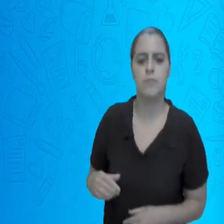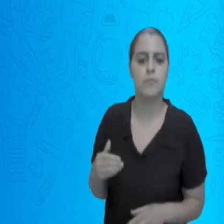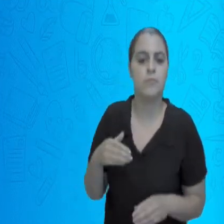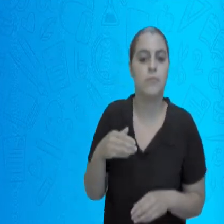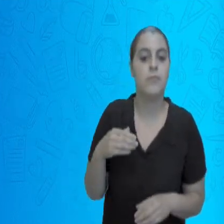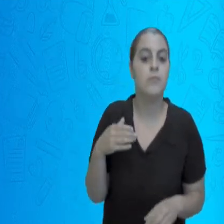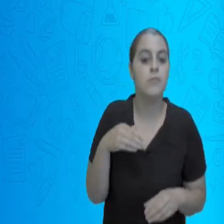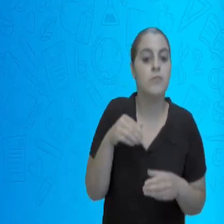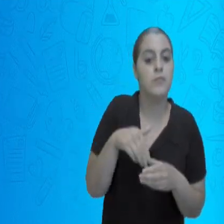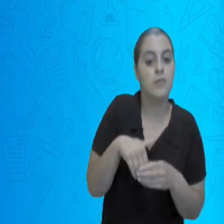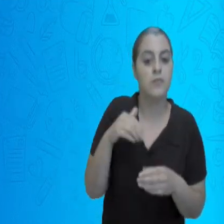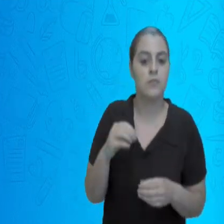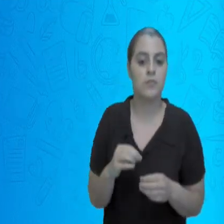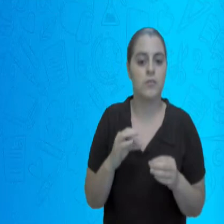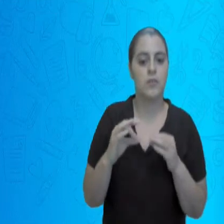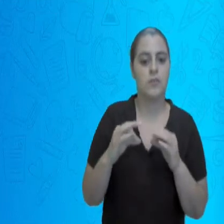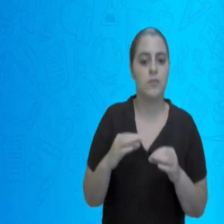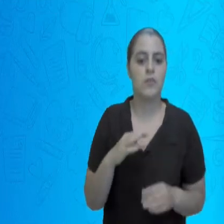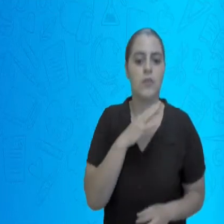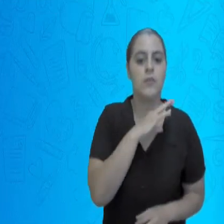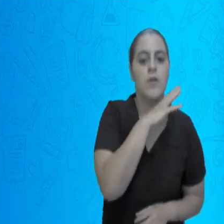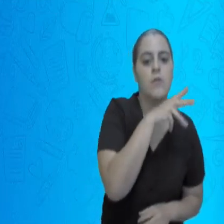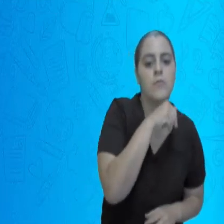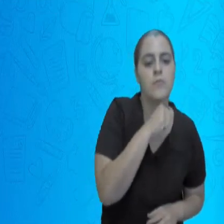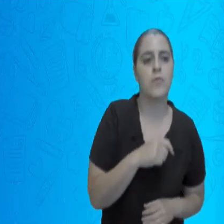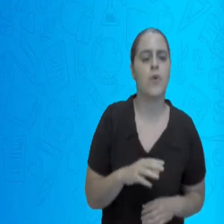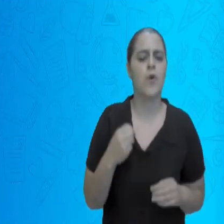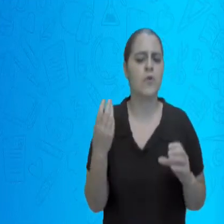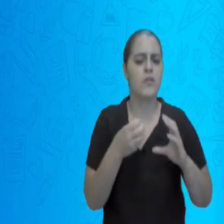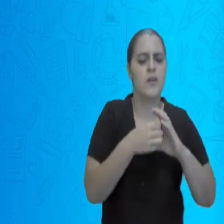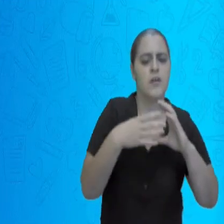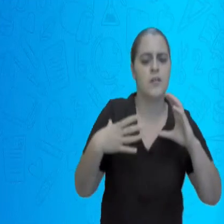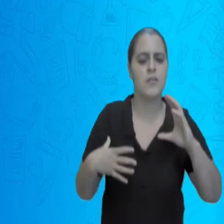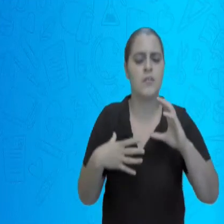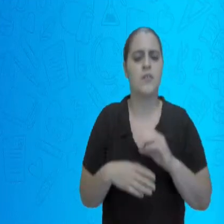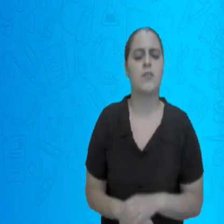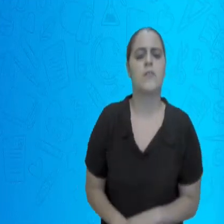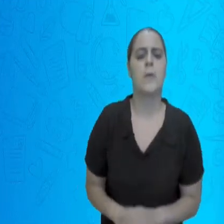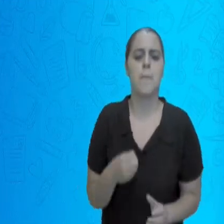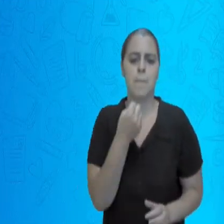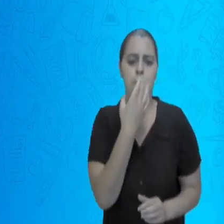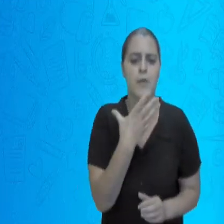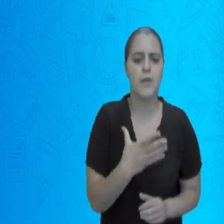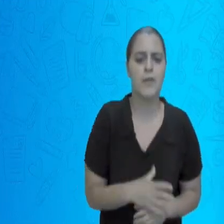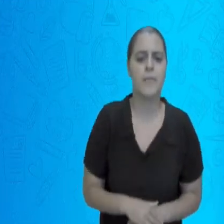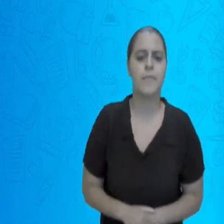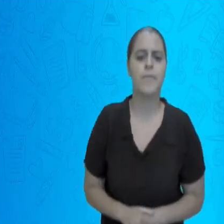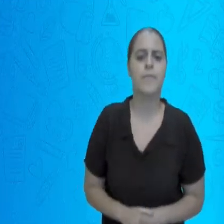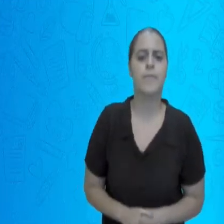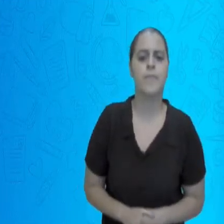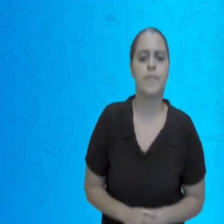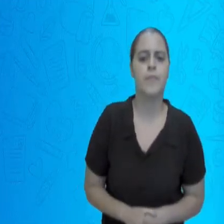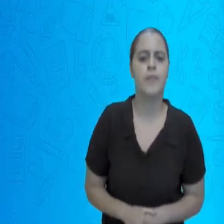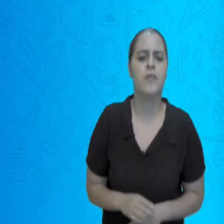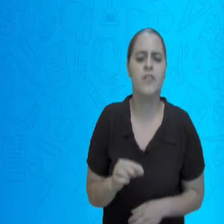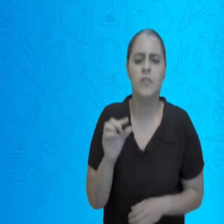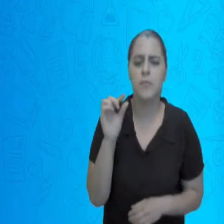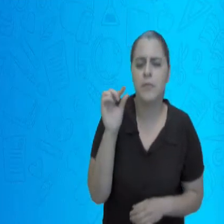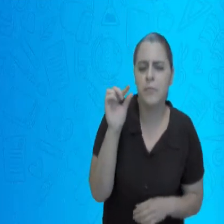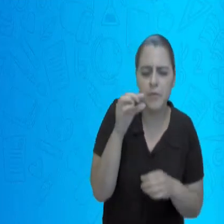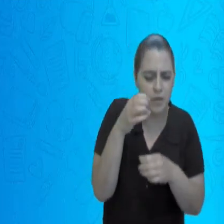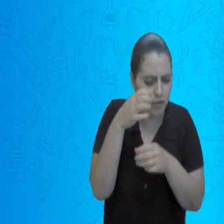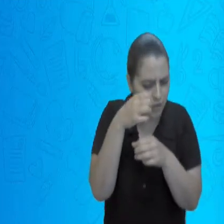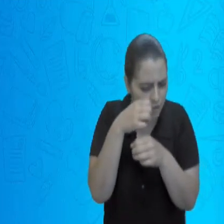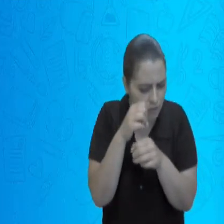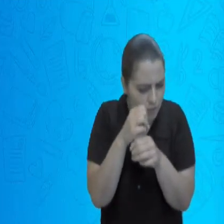da célula deste animal. Outra característica, né? Eles são seres